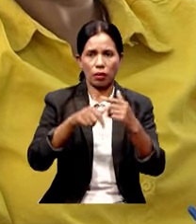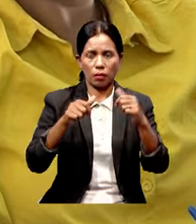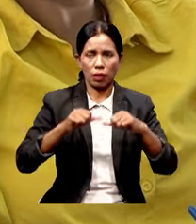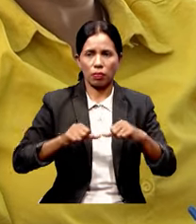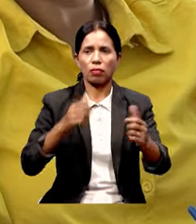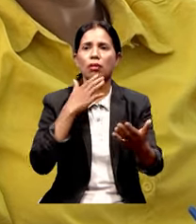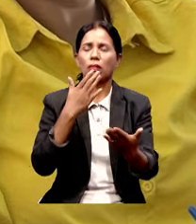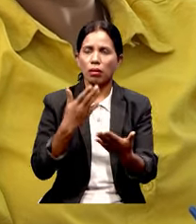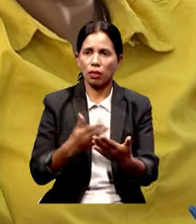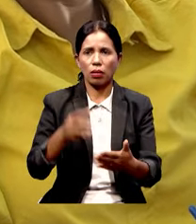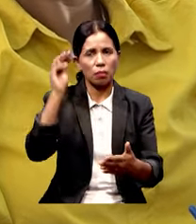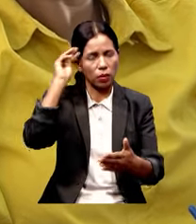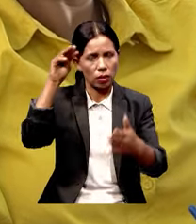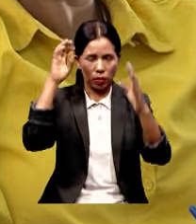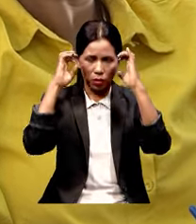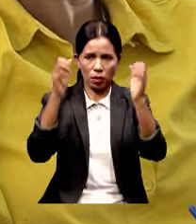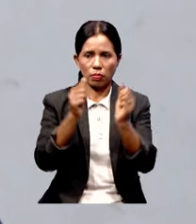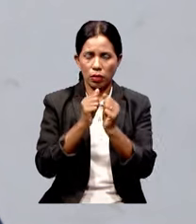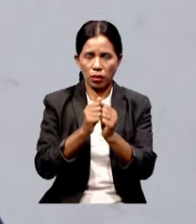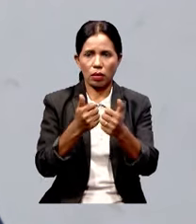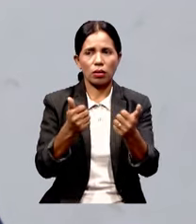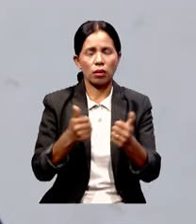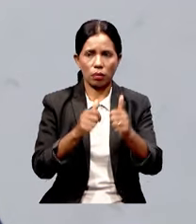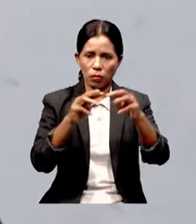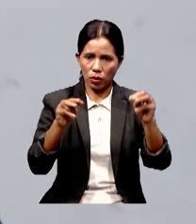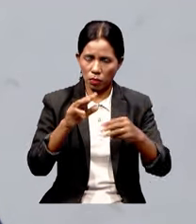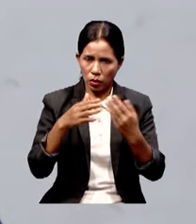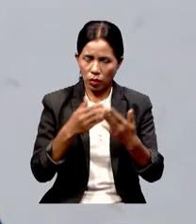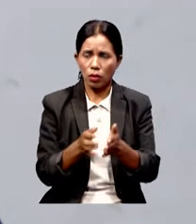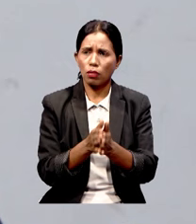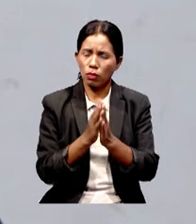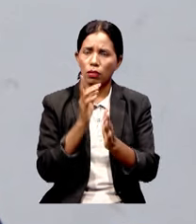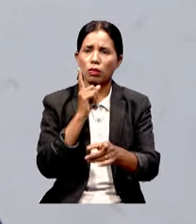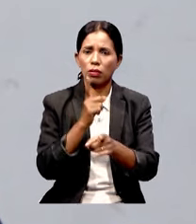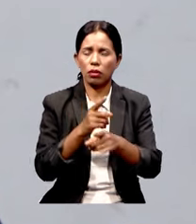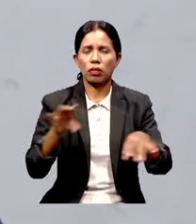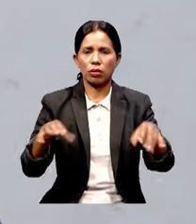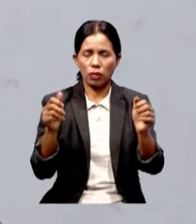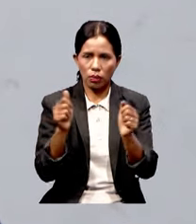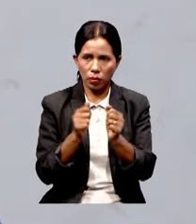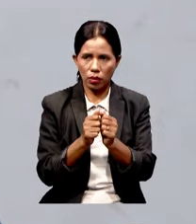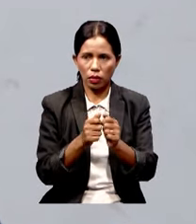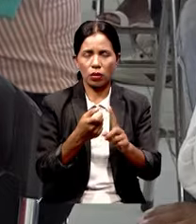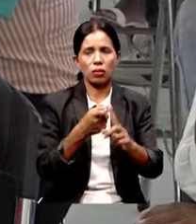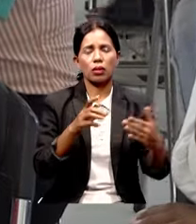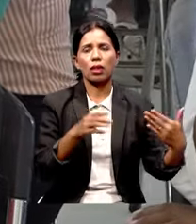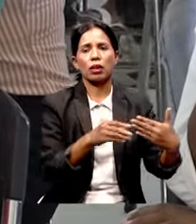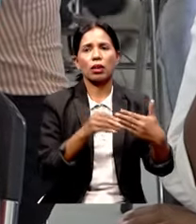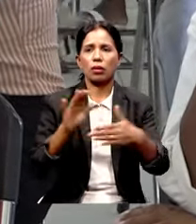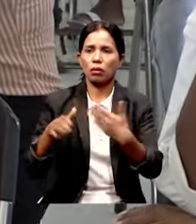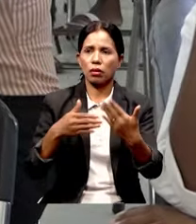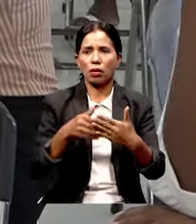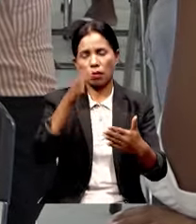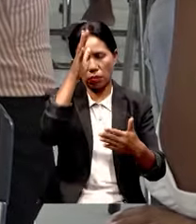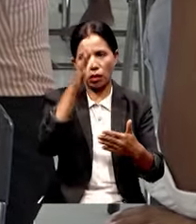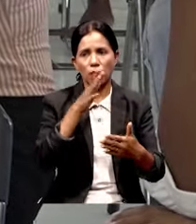rodia, Ministério da Educação, ramuto com a autoridade do município, russo teve cooperação, russo líderes comunitários sira, e não aman